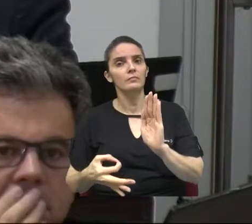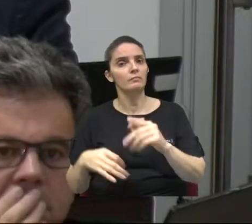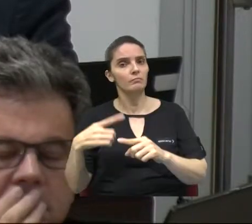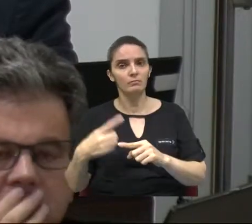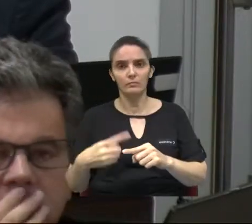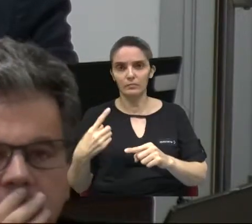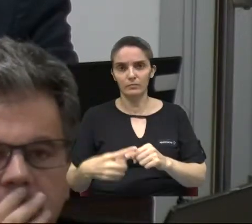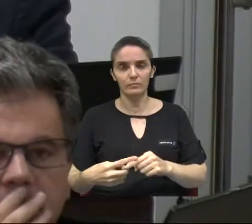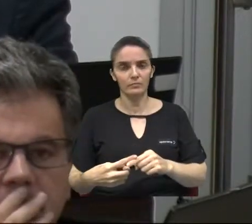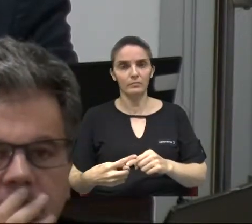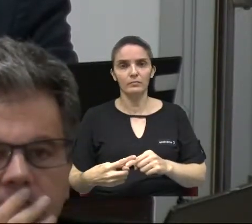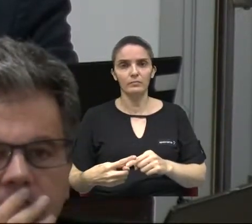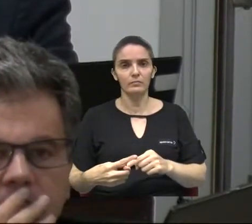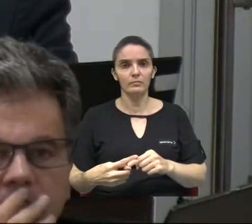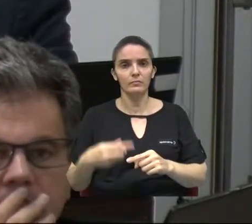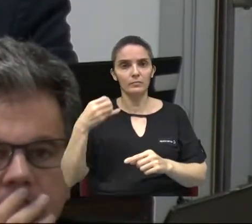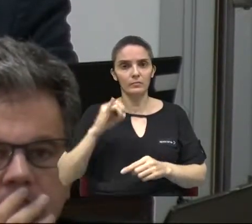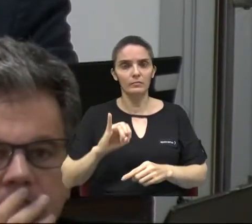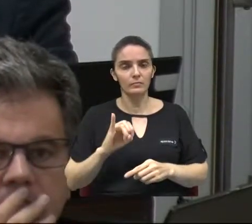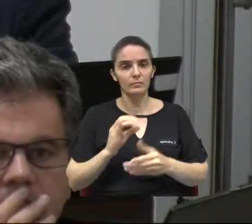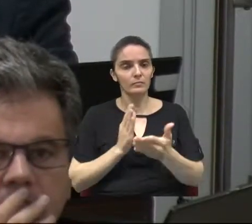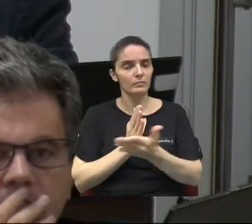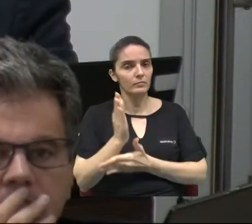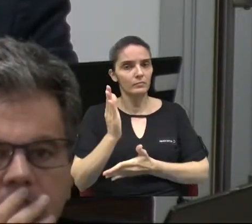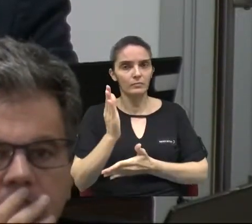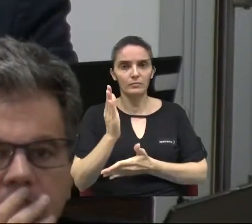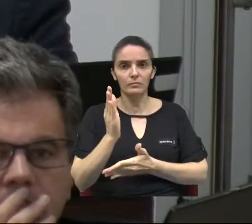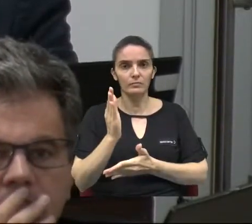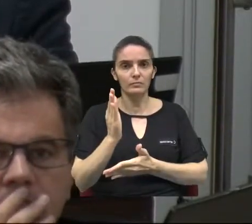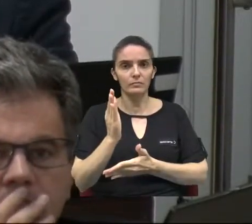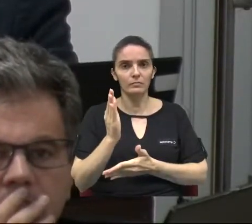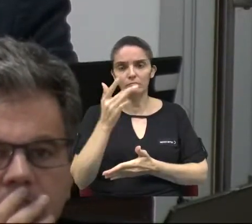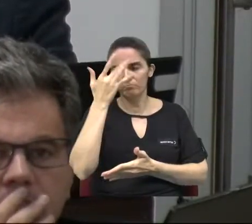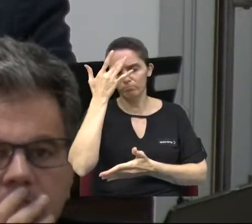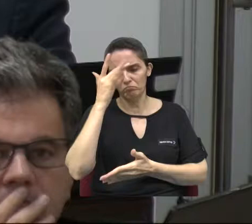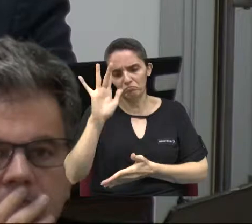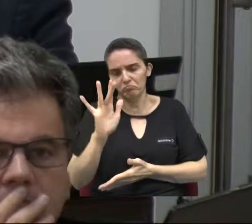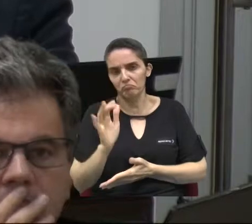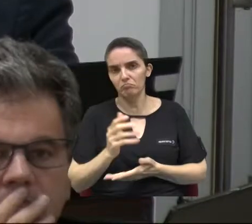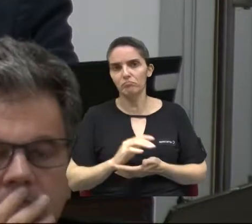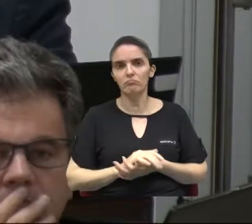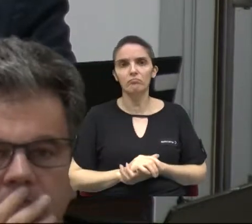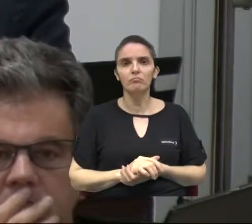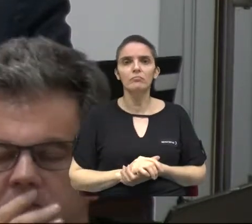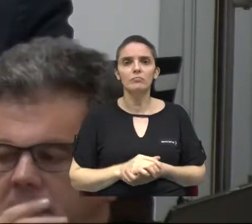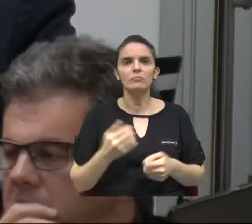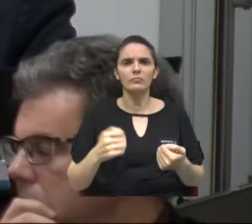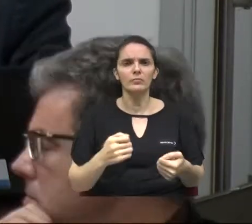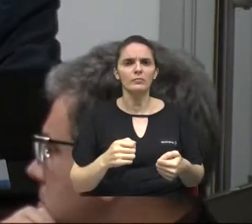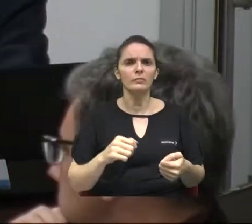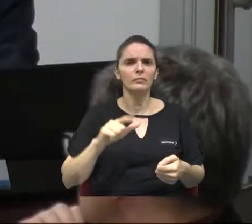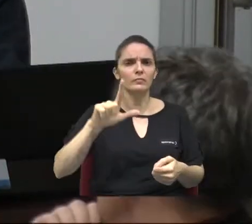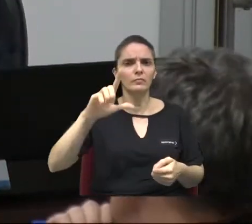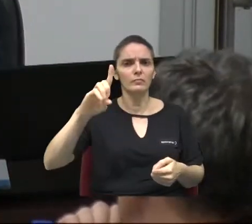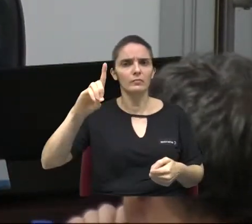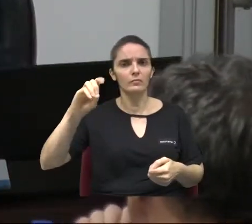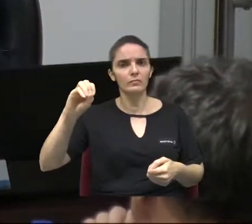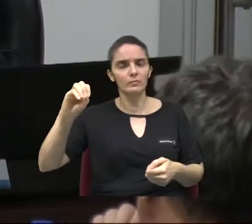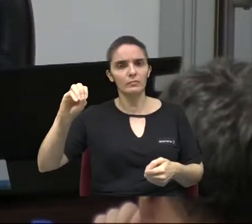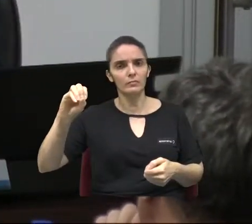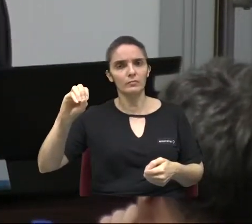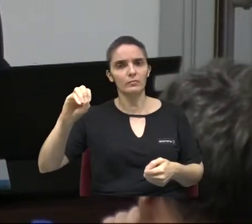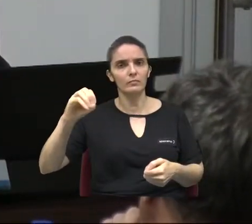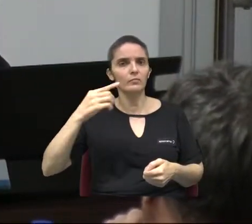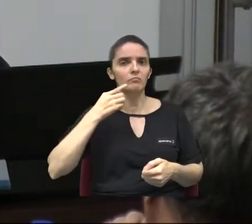porque se tiver que passar por aprovação, não sei se passa por aprovação ou não, tem que vir para a LDO. Eu